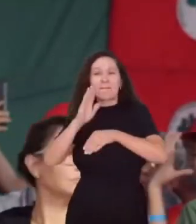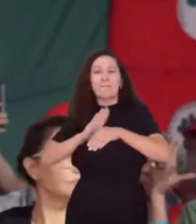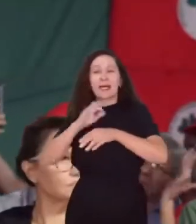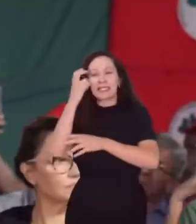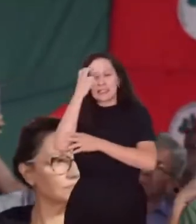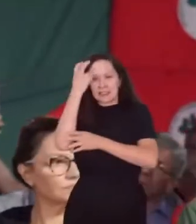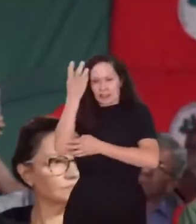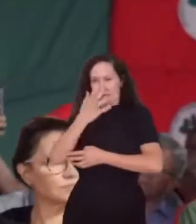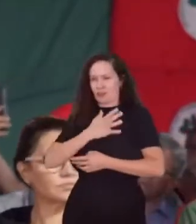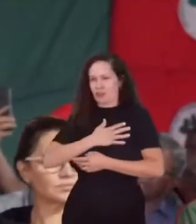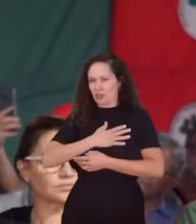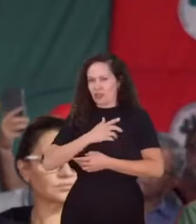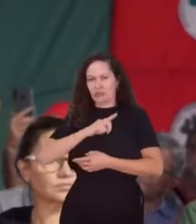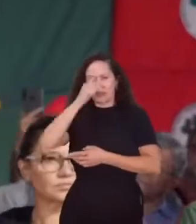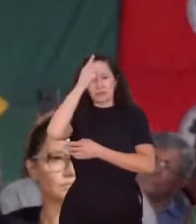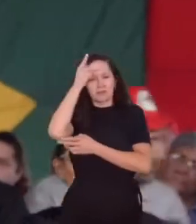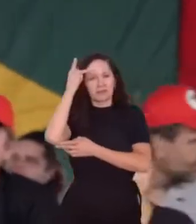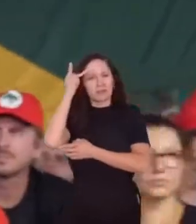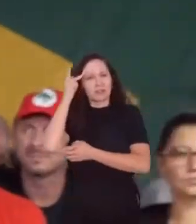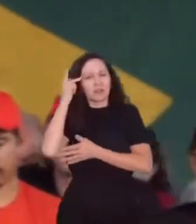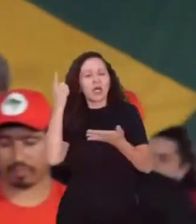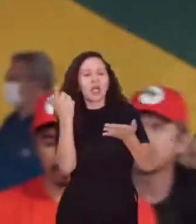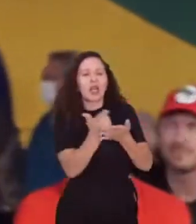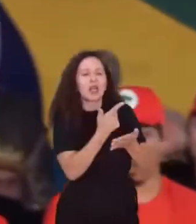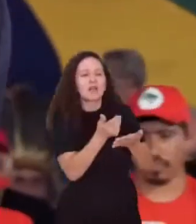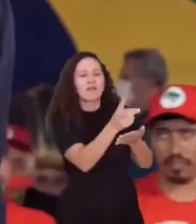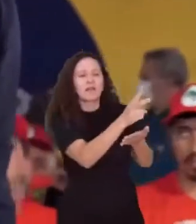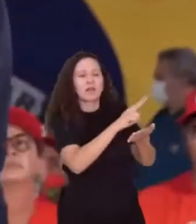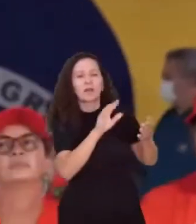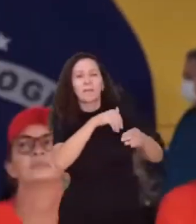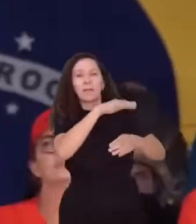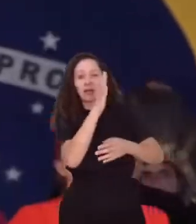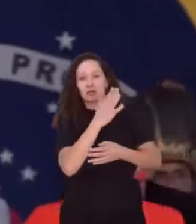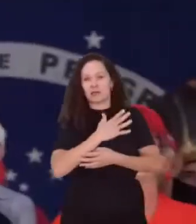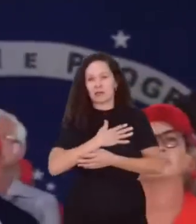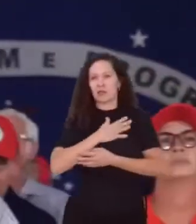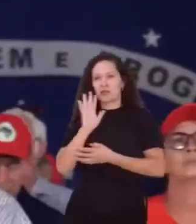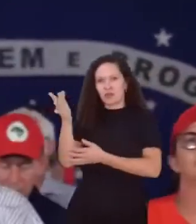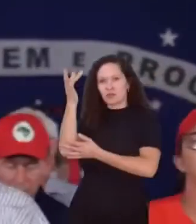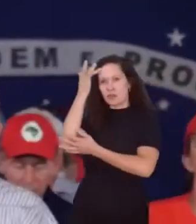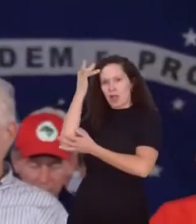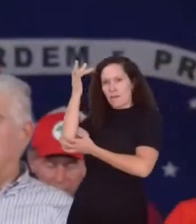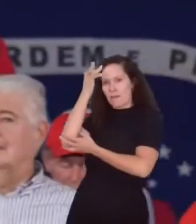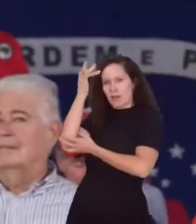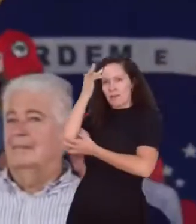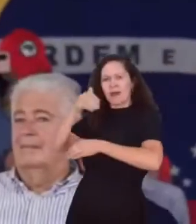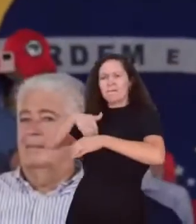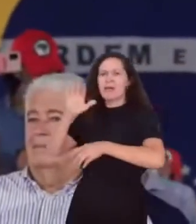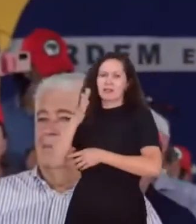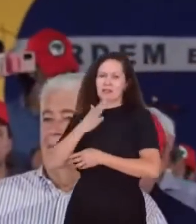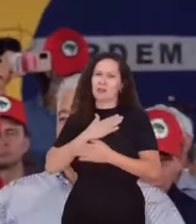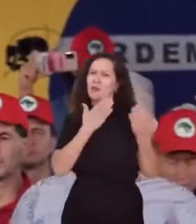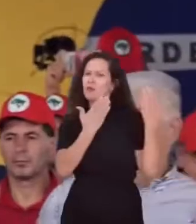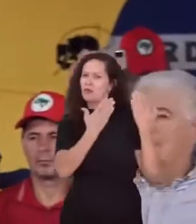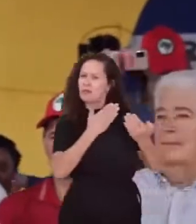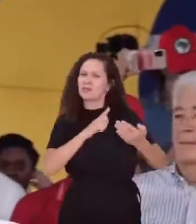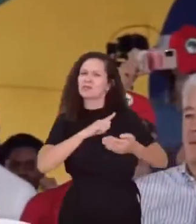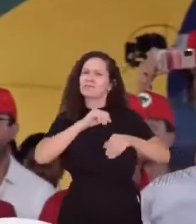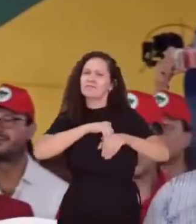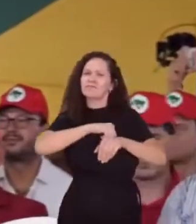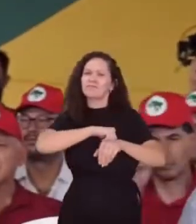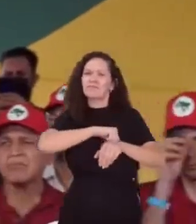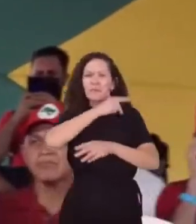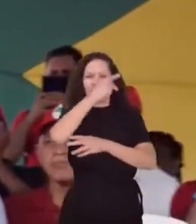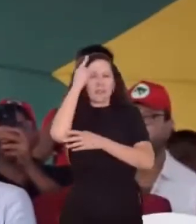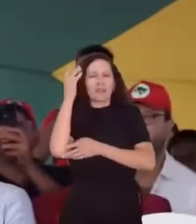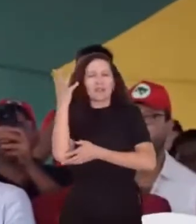mais livros do que eu. Tem gente que já decorou lições muito mais do que eu. Tem gente que aprende a falar inglês e francês com